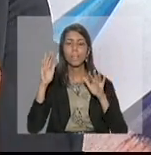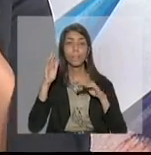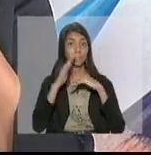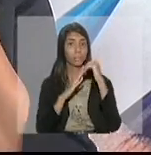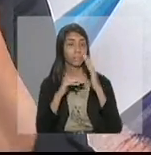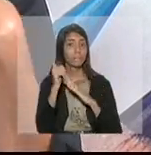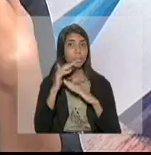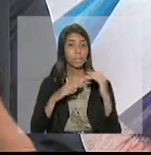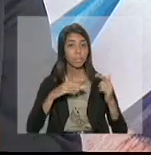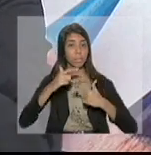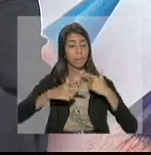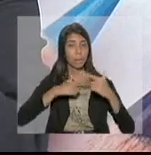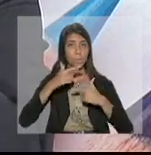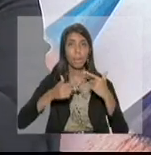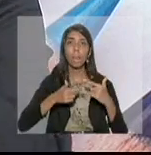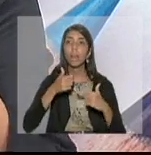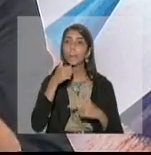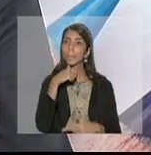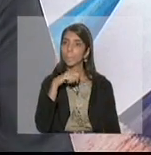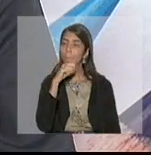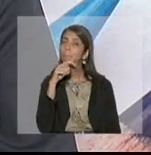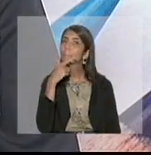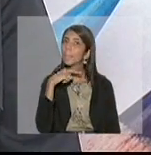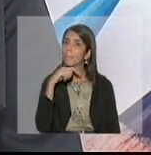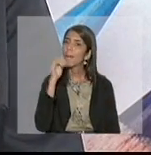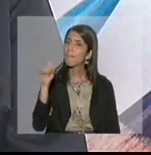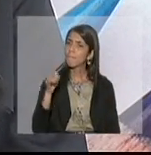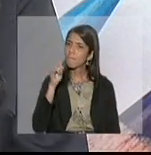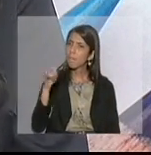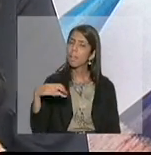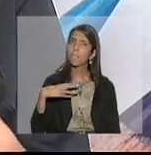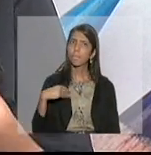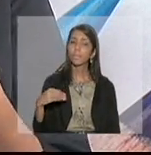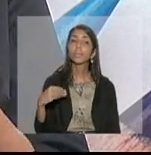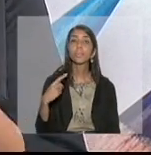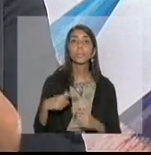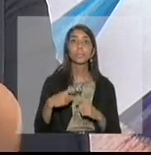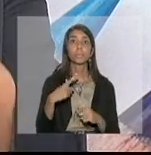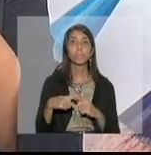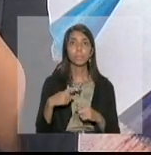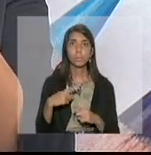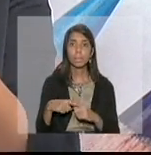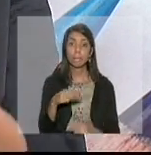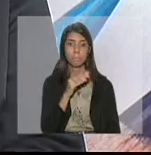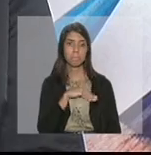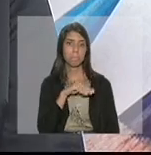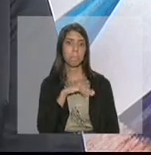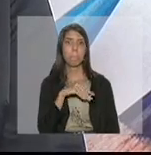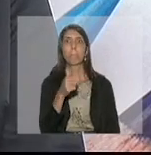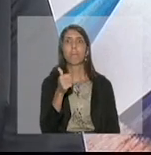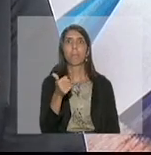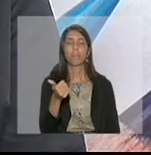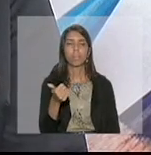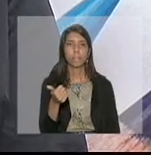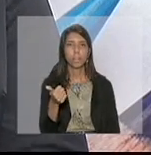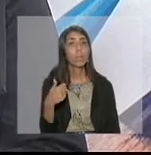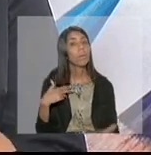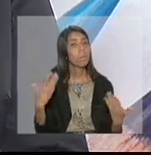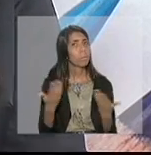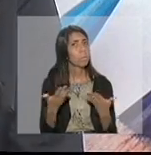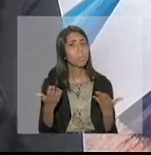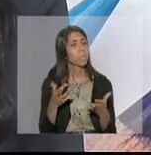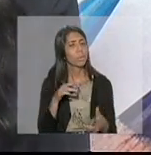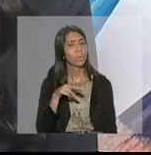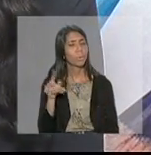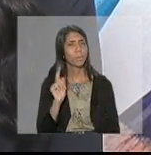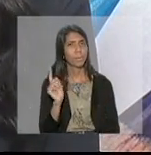sempre uma carreira que os pais falavam, inclusive para os filhos, para as filhas, porque era uma carreira bem remunerada.